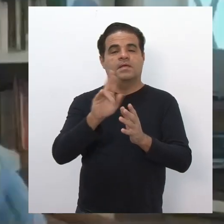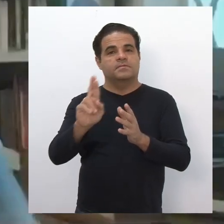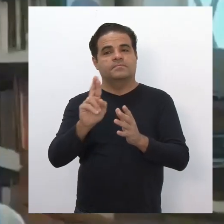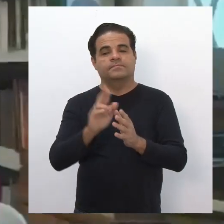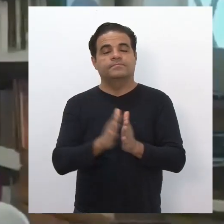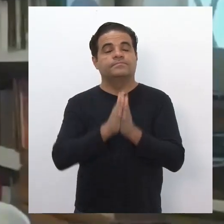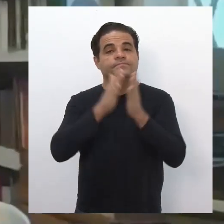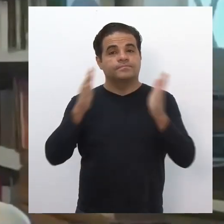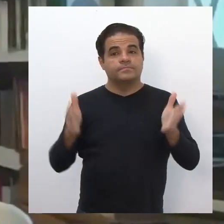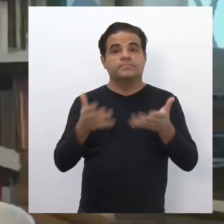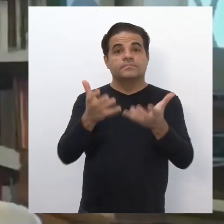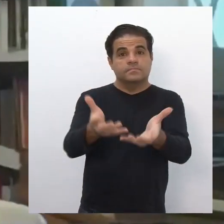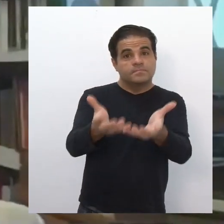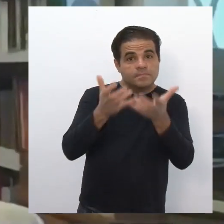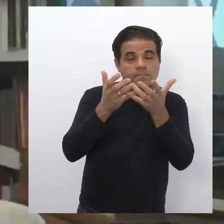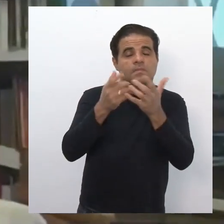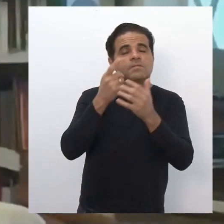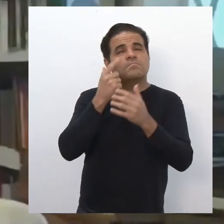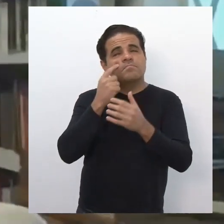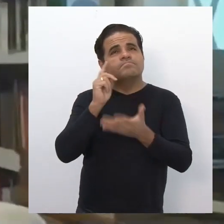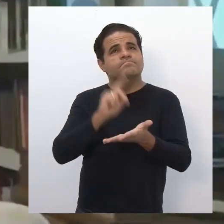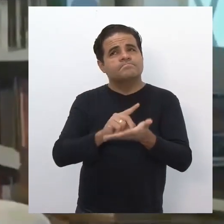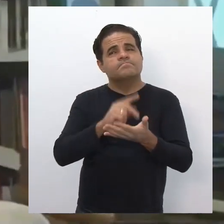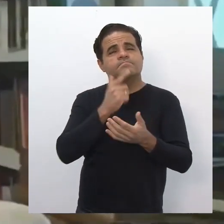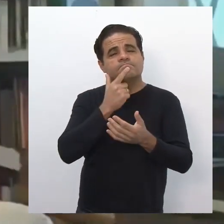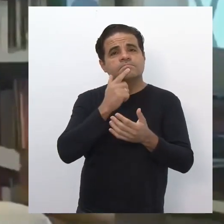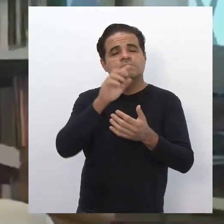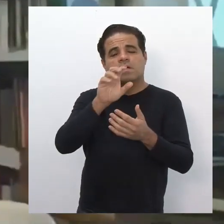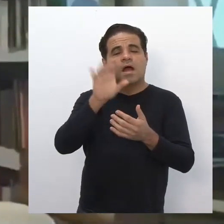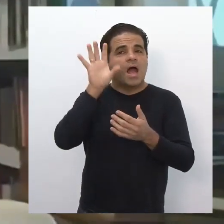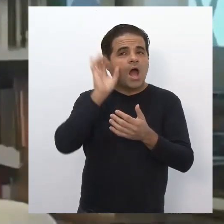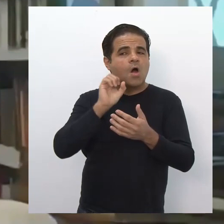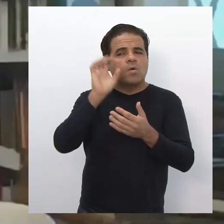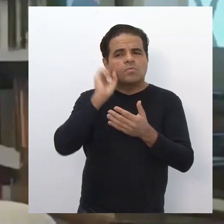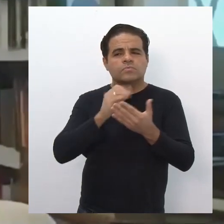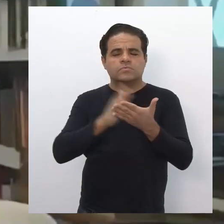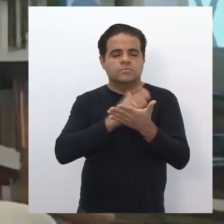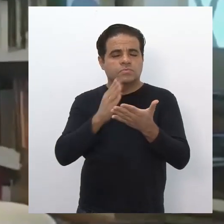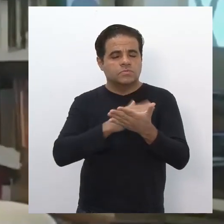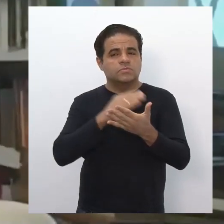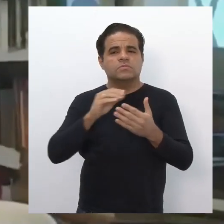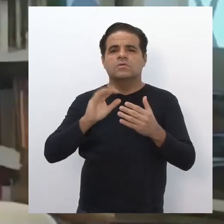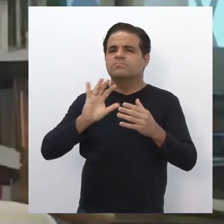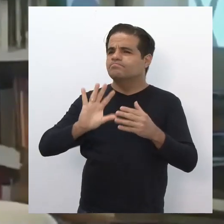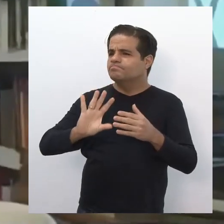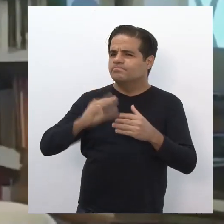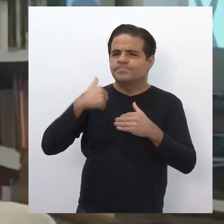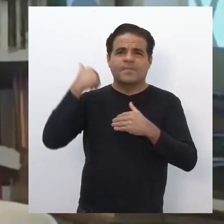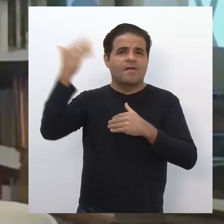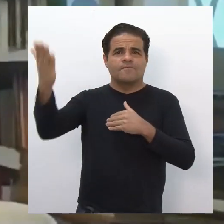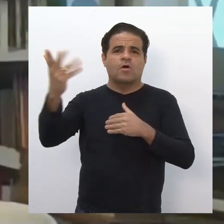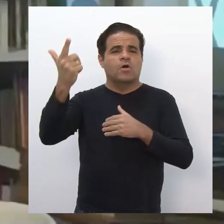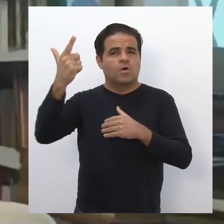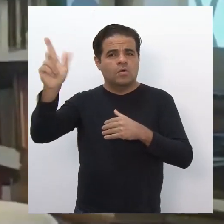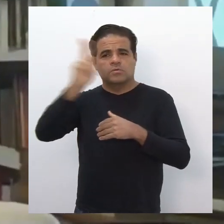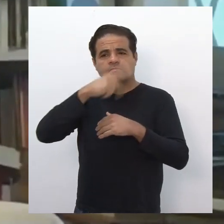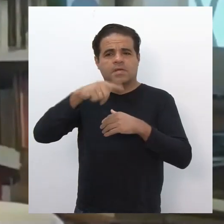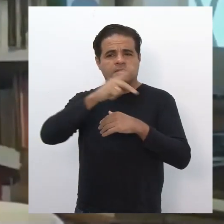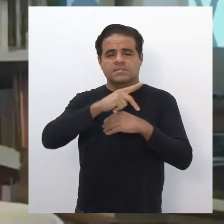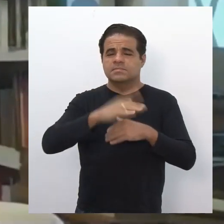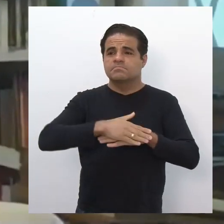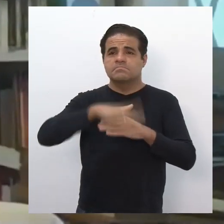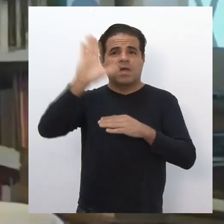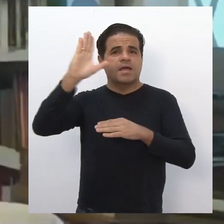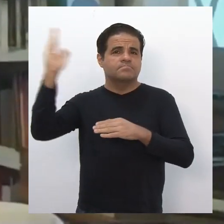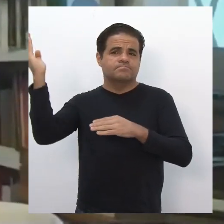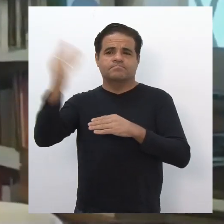Ok. Rapidinho, na verdade o audiolivro é um fenômeno que está acontecendo mais lá fora, inclusive, do que aqui, né?